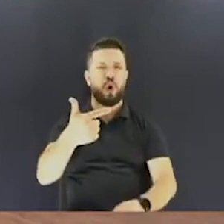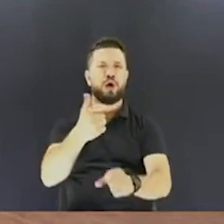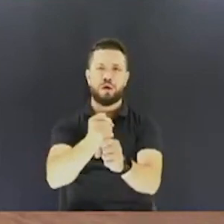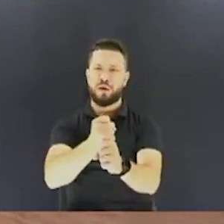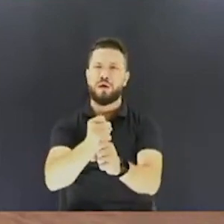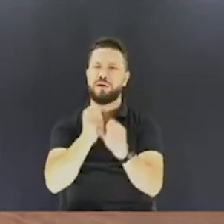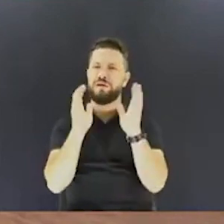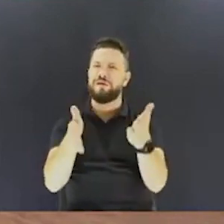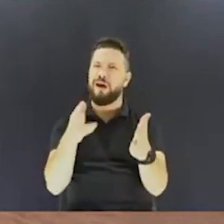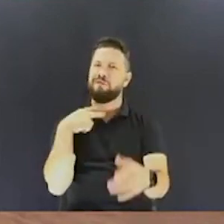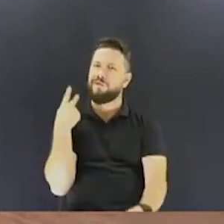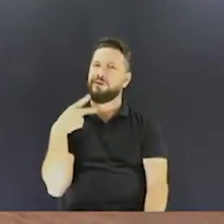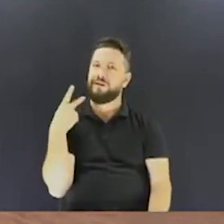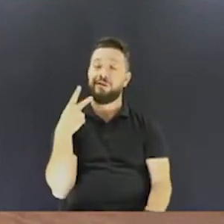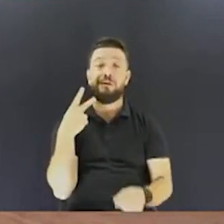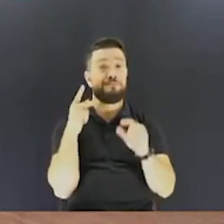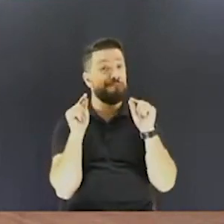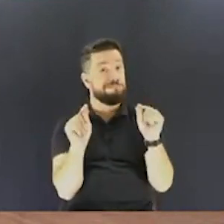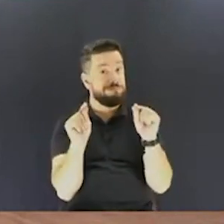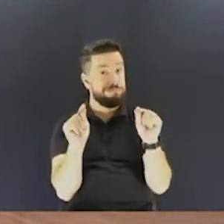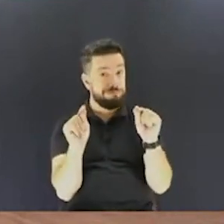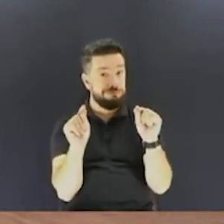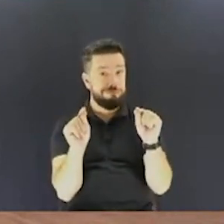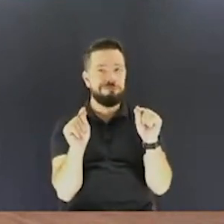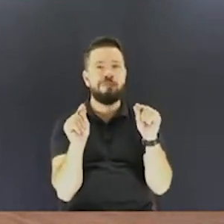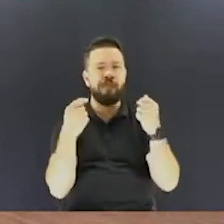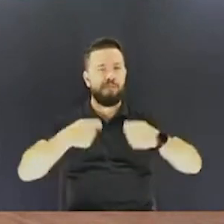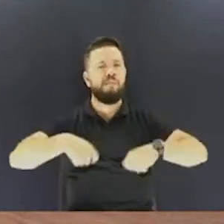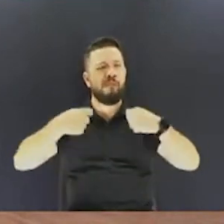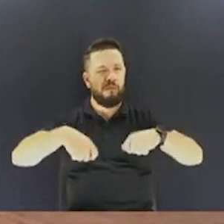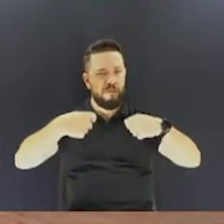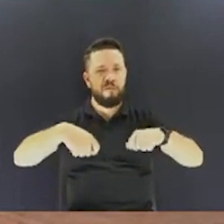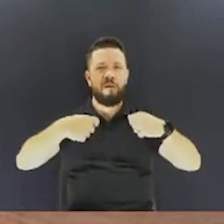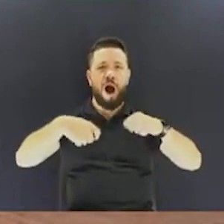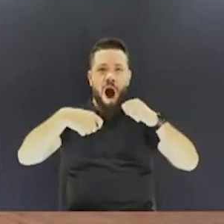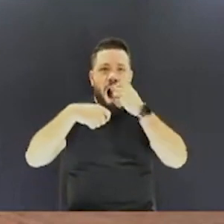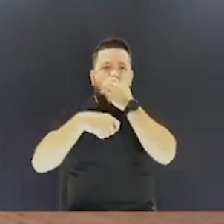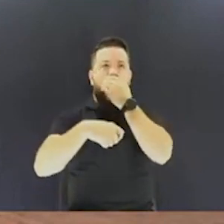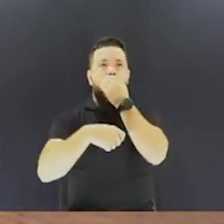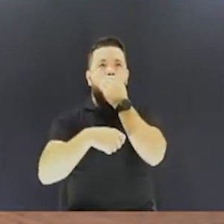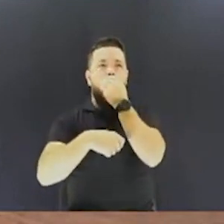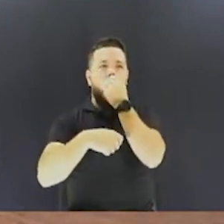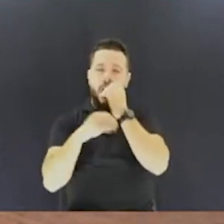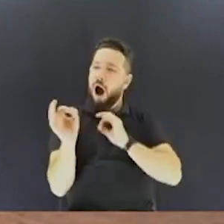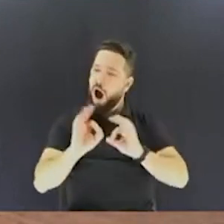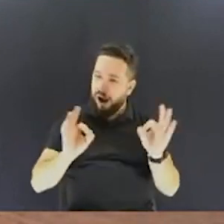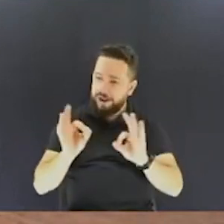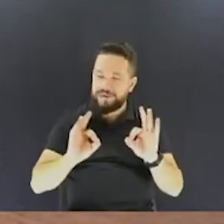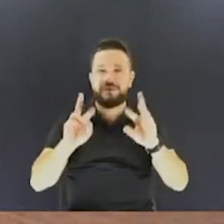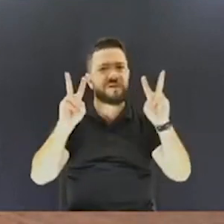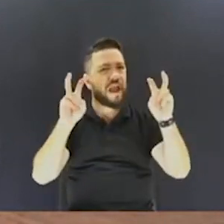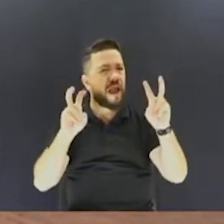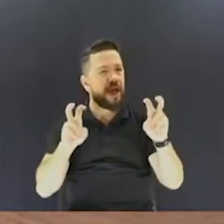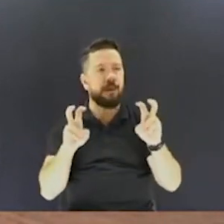é justamente tratar temas que não tenham grande repercussão, muitas vezes, pela sociedade, ou que sejam